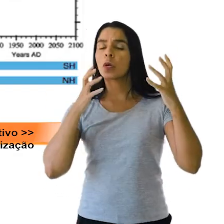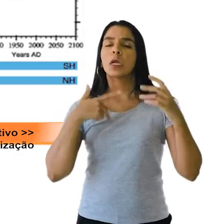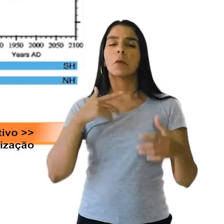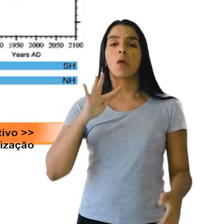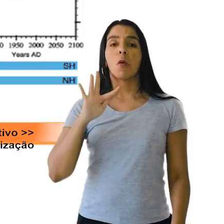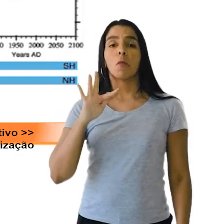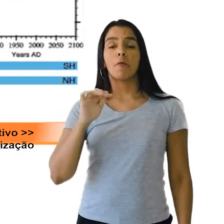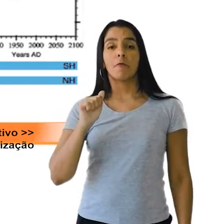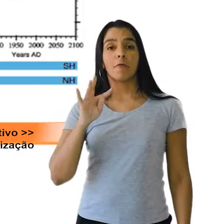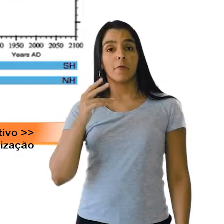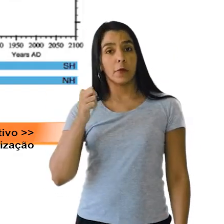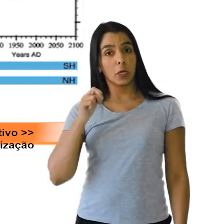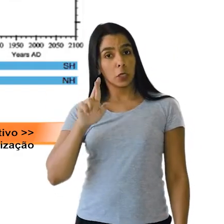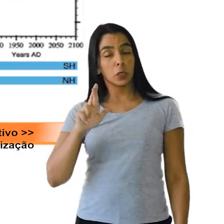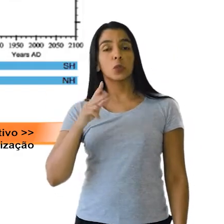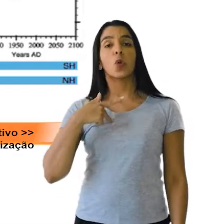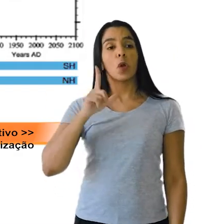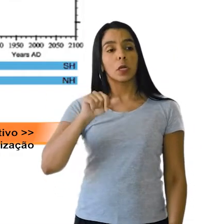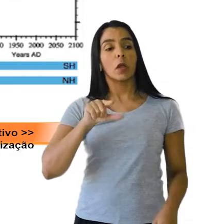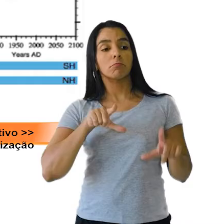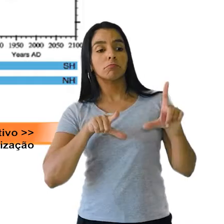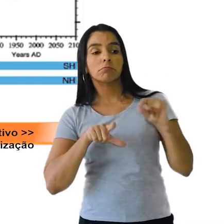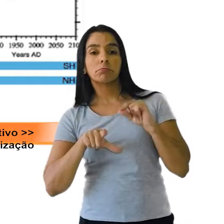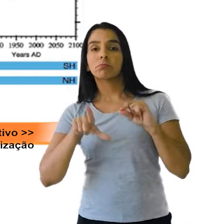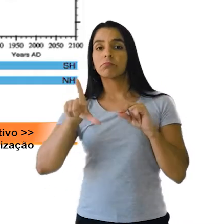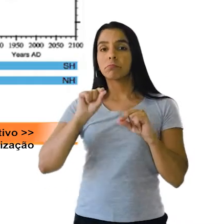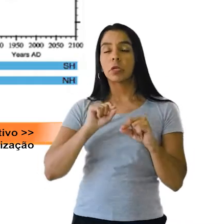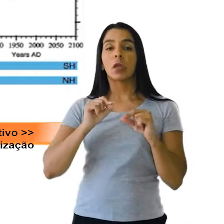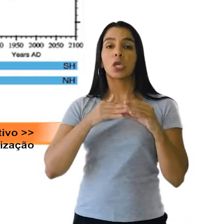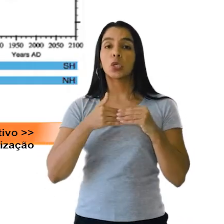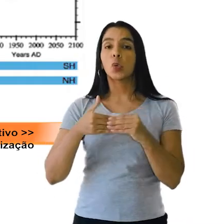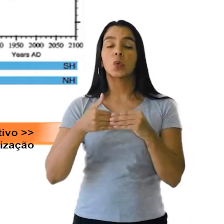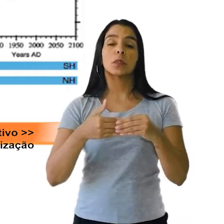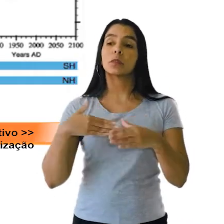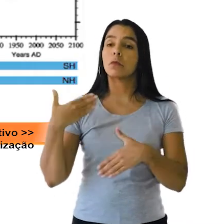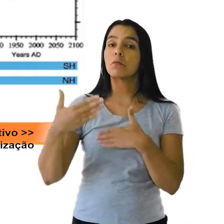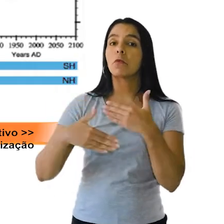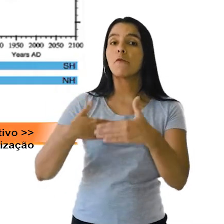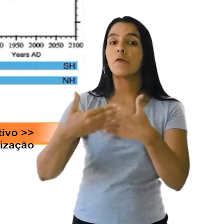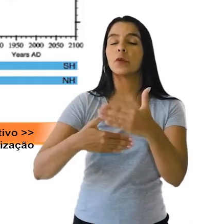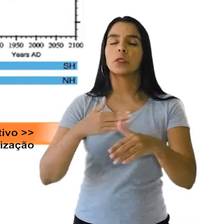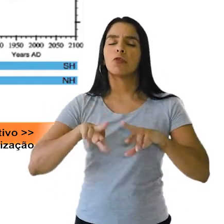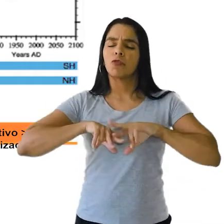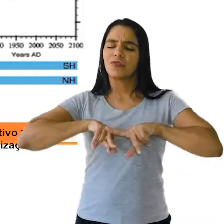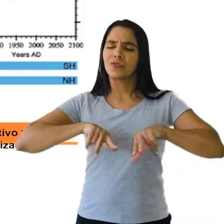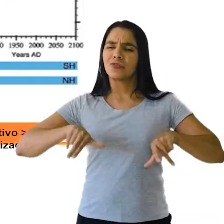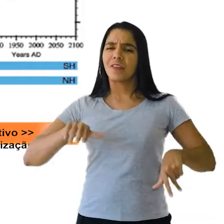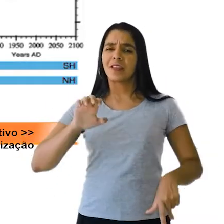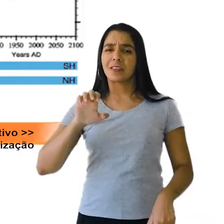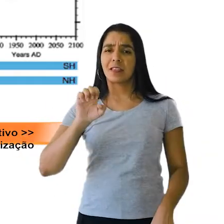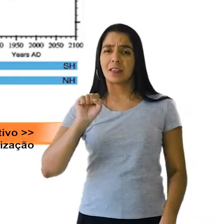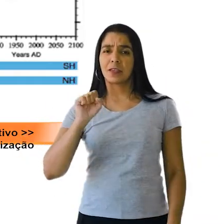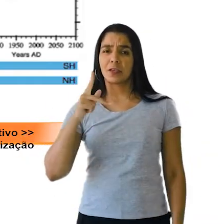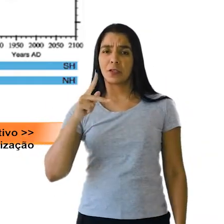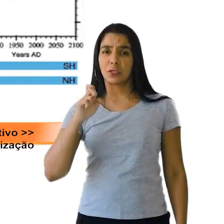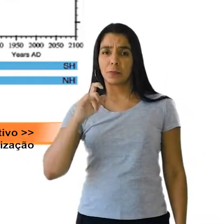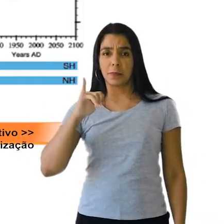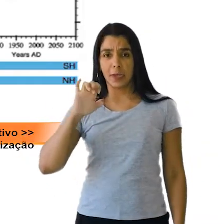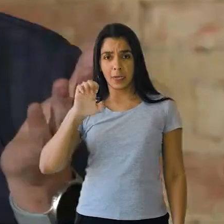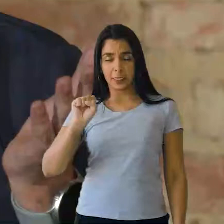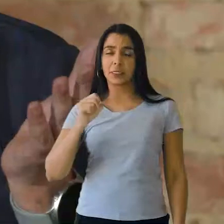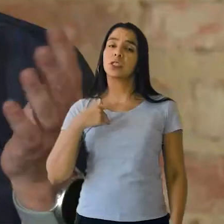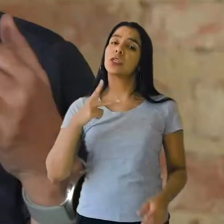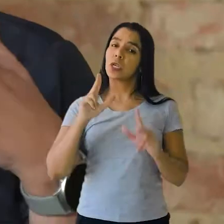forçantes do clima como fatores de seletivas que conduziram à evolução de diversas espécies,